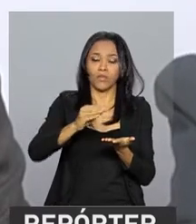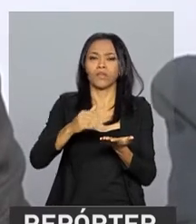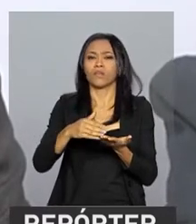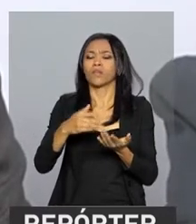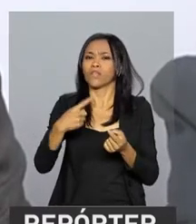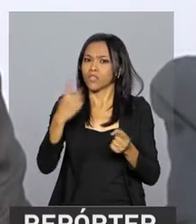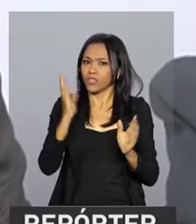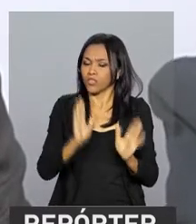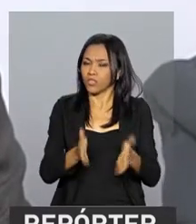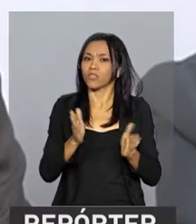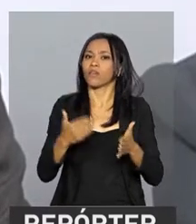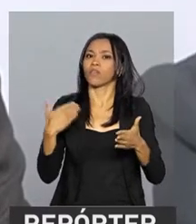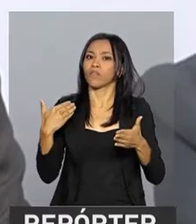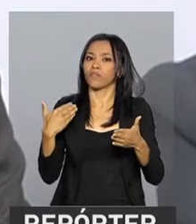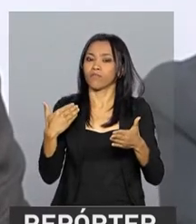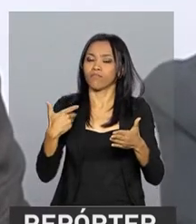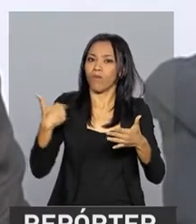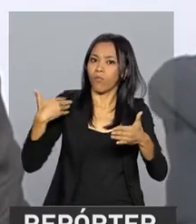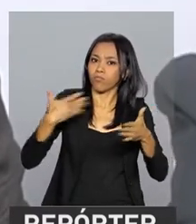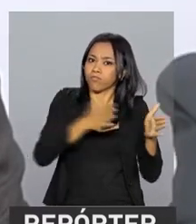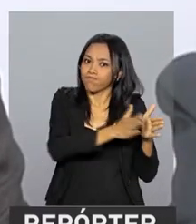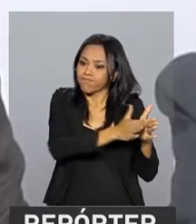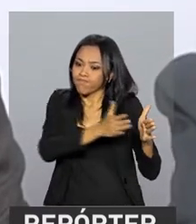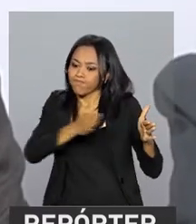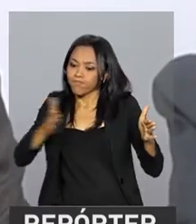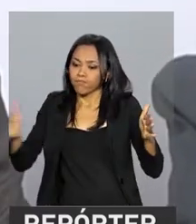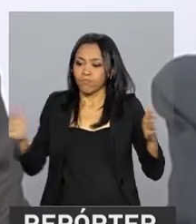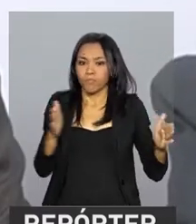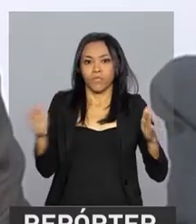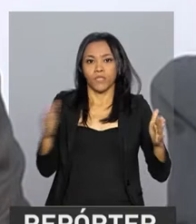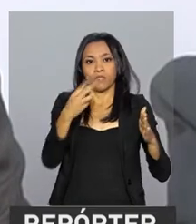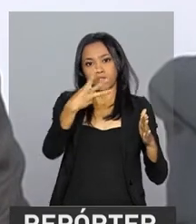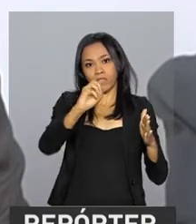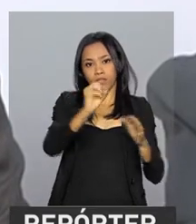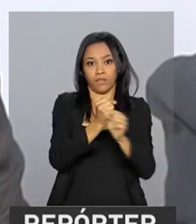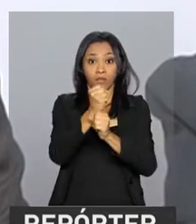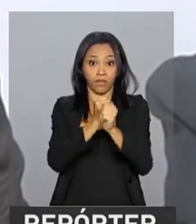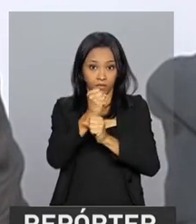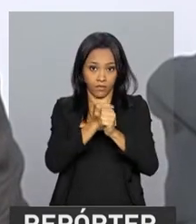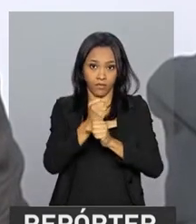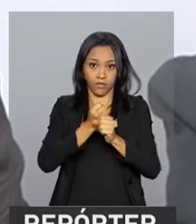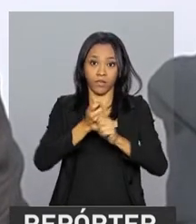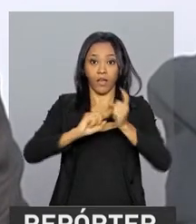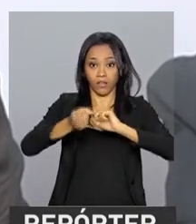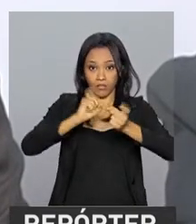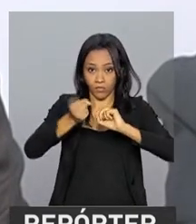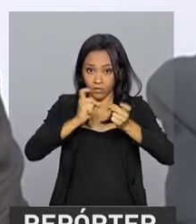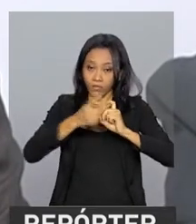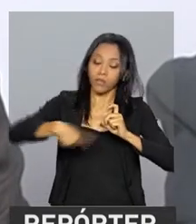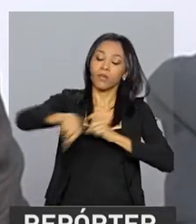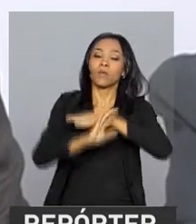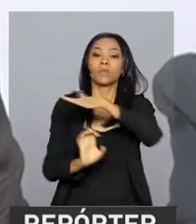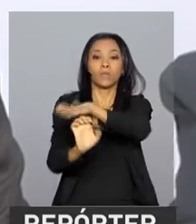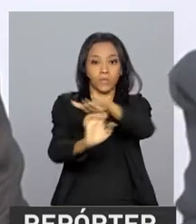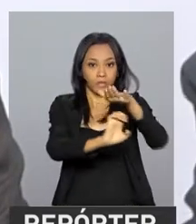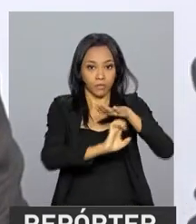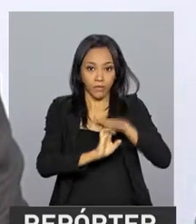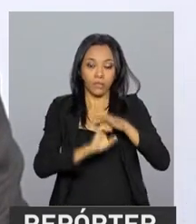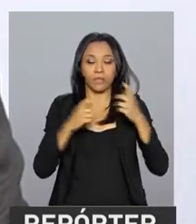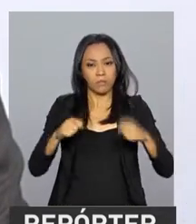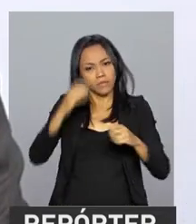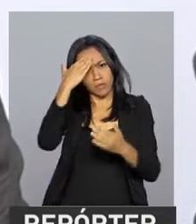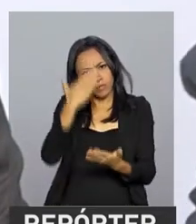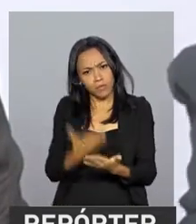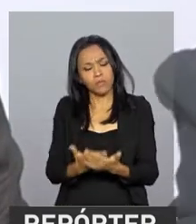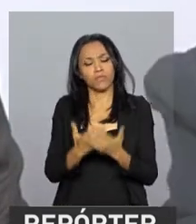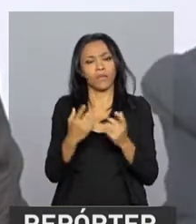está bidando hoje para um investimento de 30 anos, então é preciso ter uma visão de confiança no